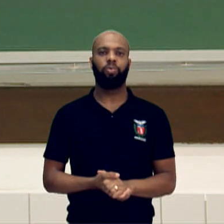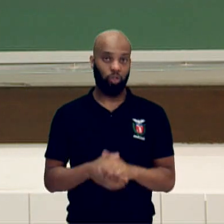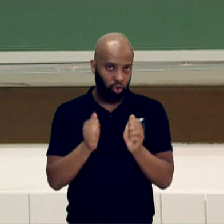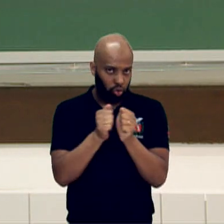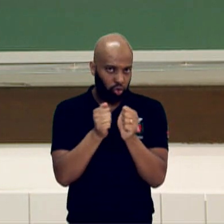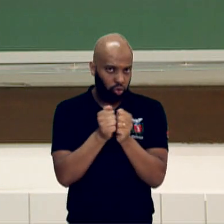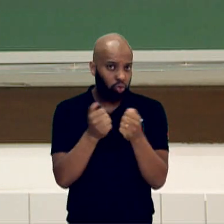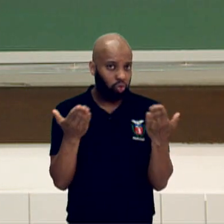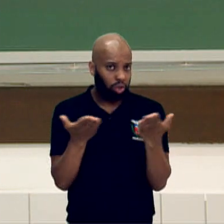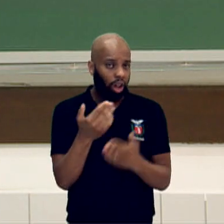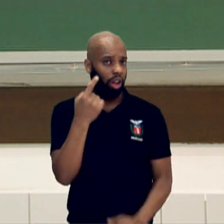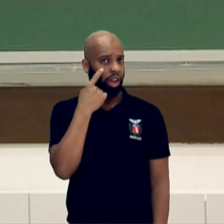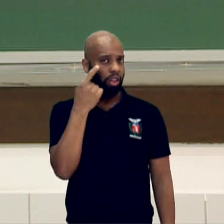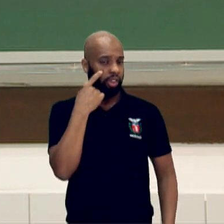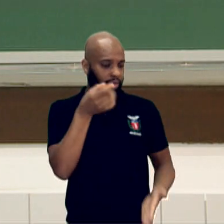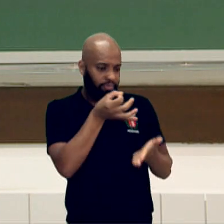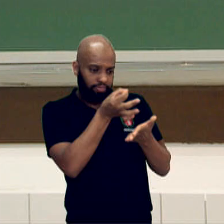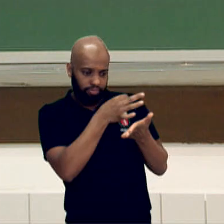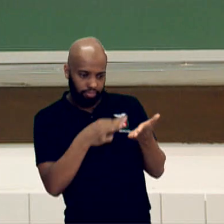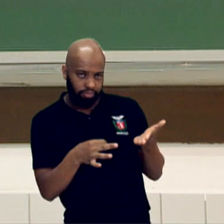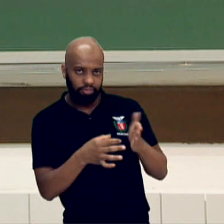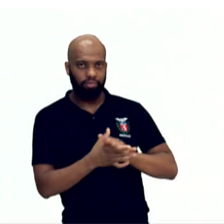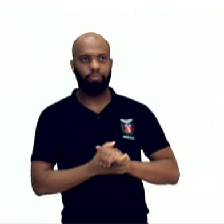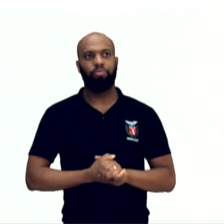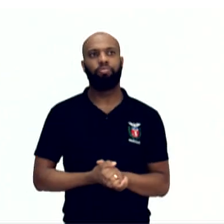Vamos juntos? Vamos juntos corrigir?